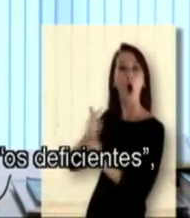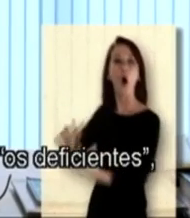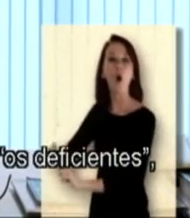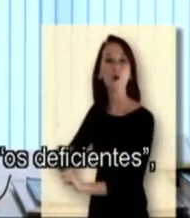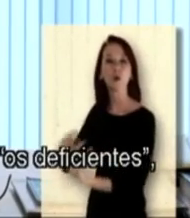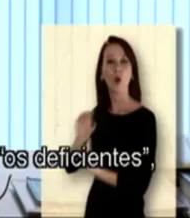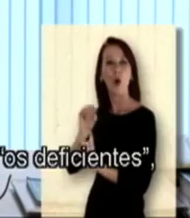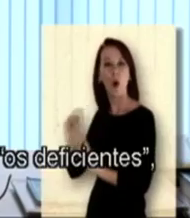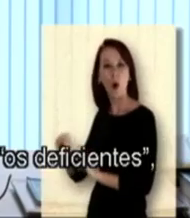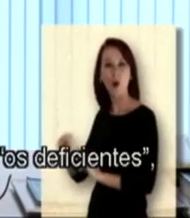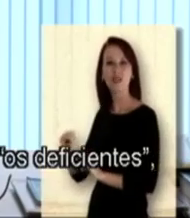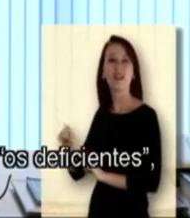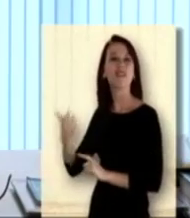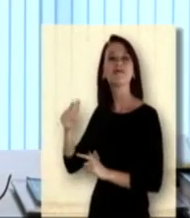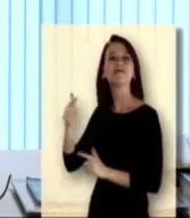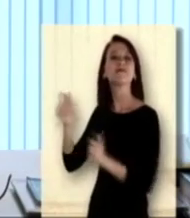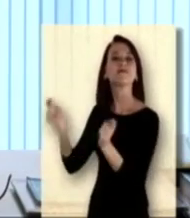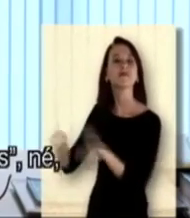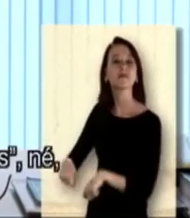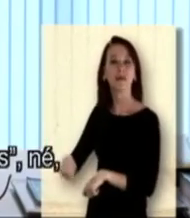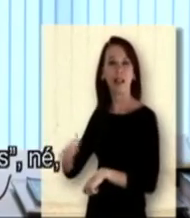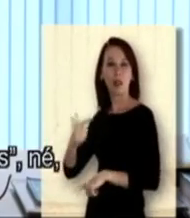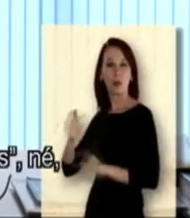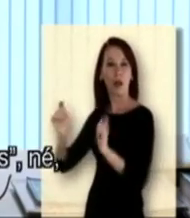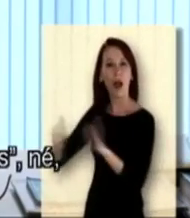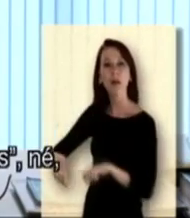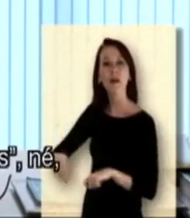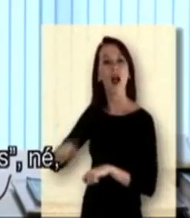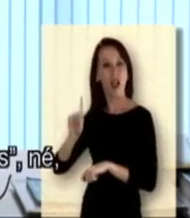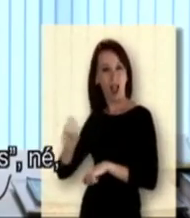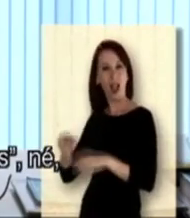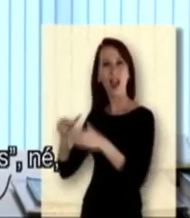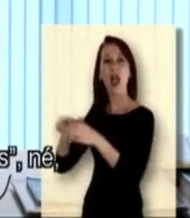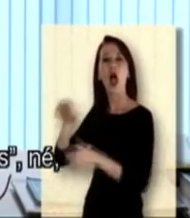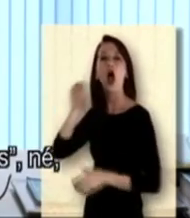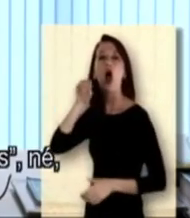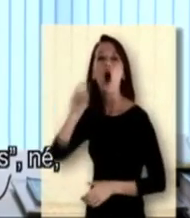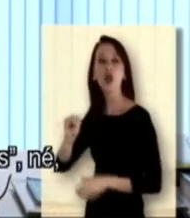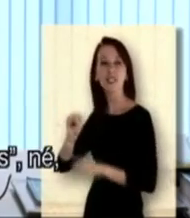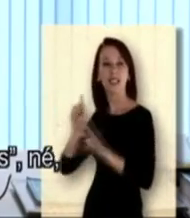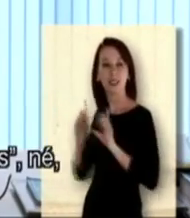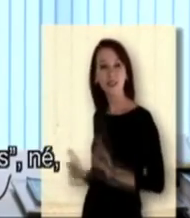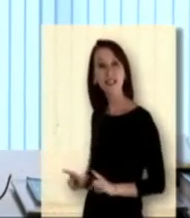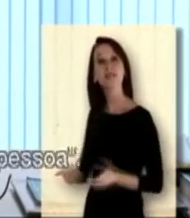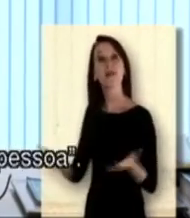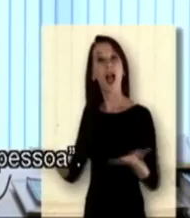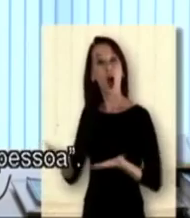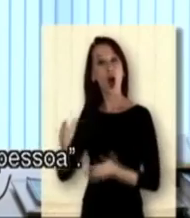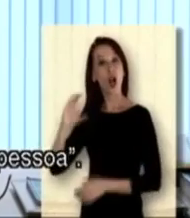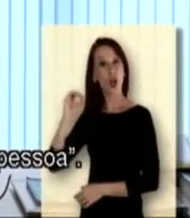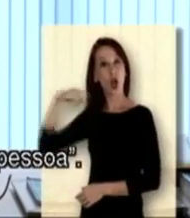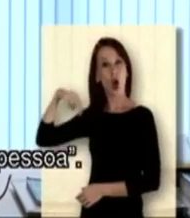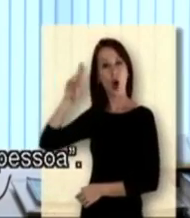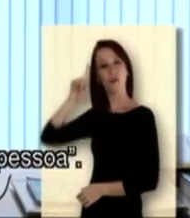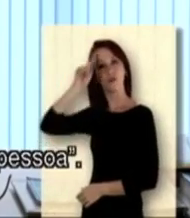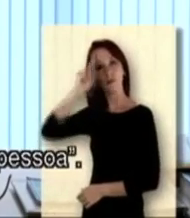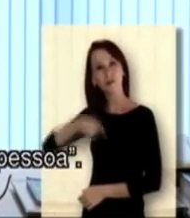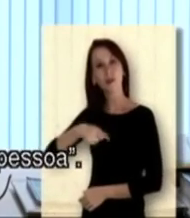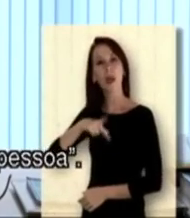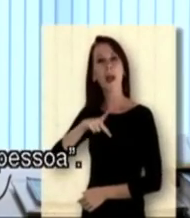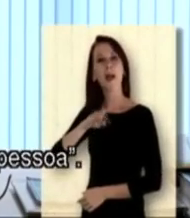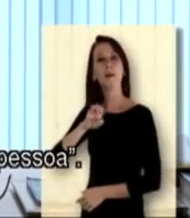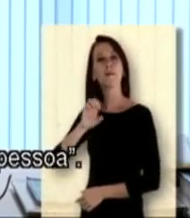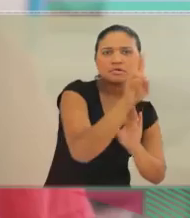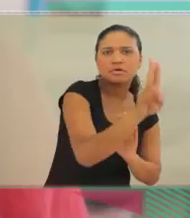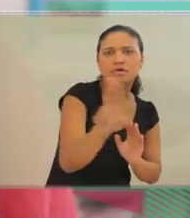deficientes, ou os inválidos, os incapacitados, ou os deficientes, Foi a ONU que introduziu